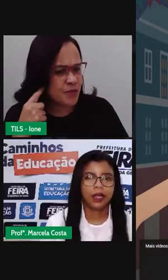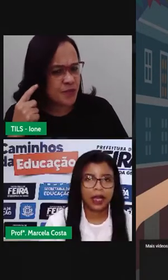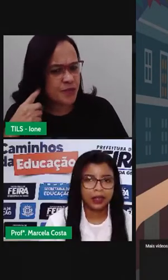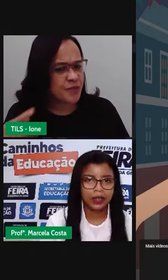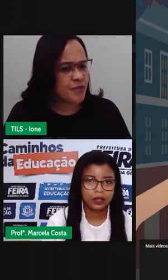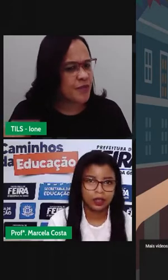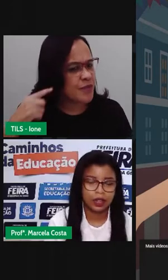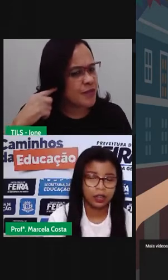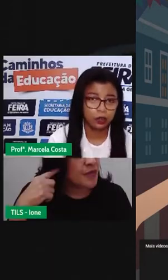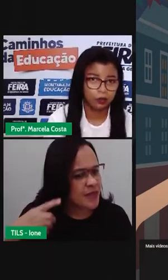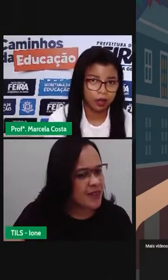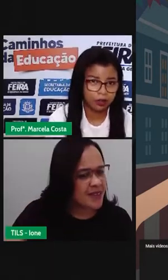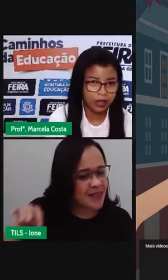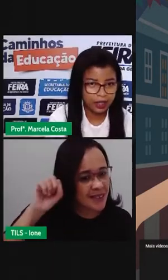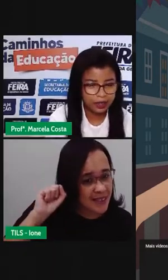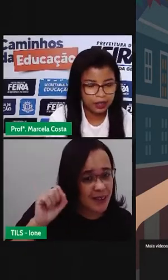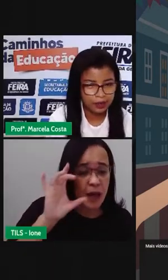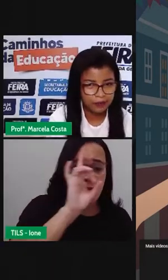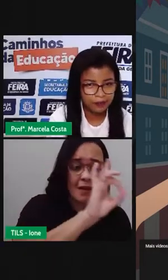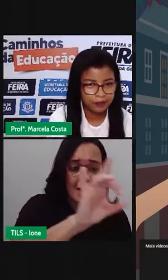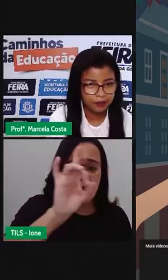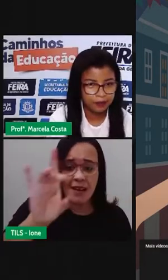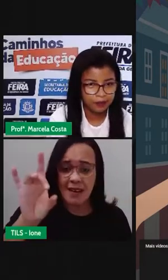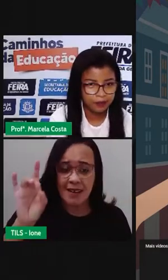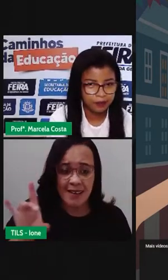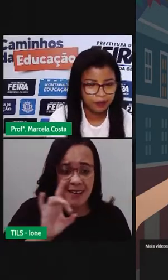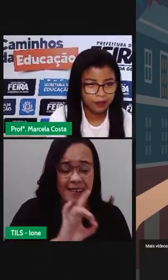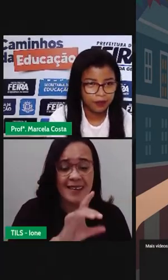Por cada instrumento desse.